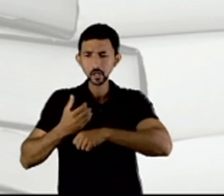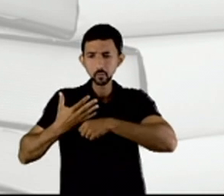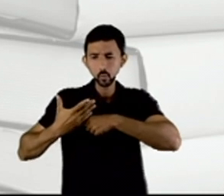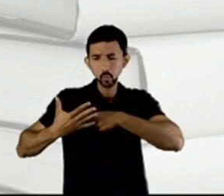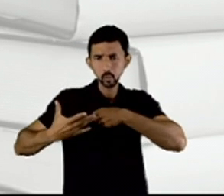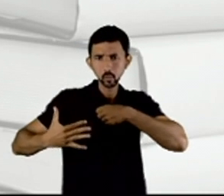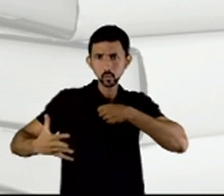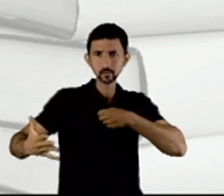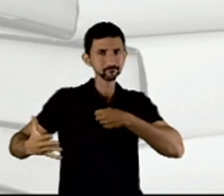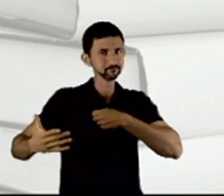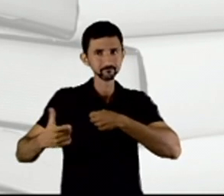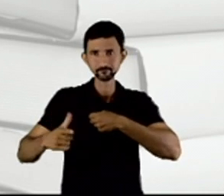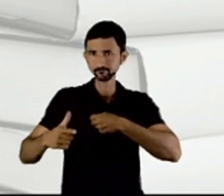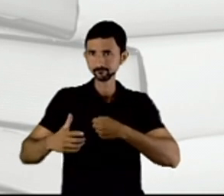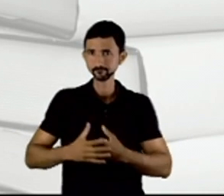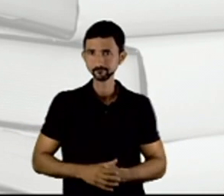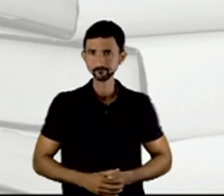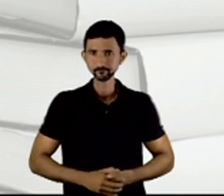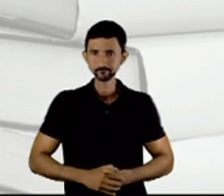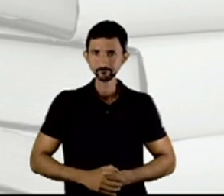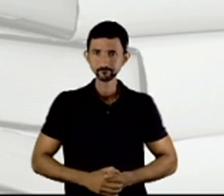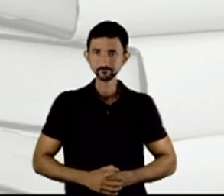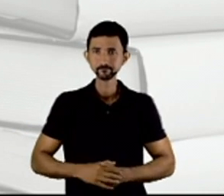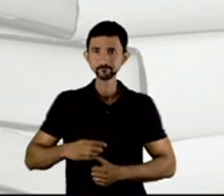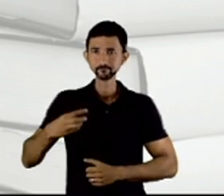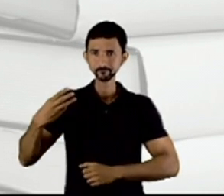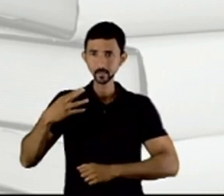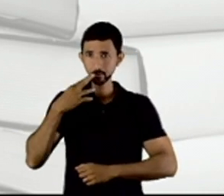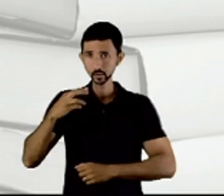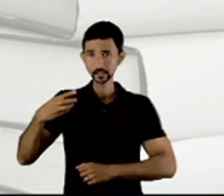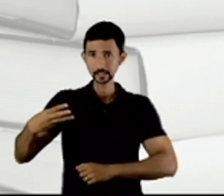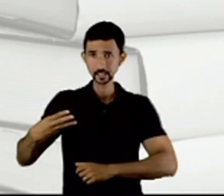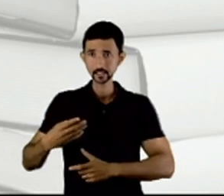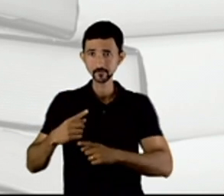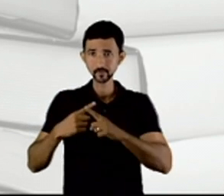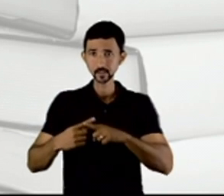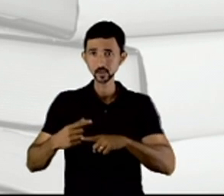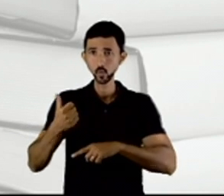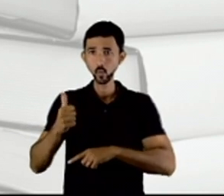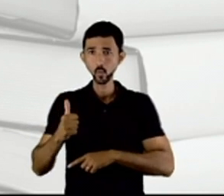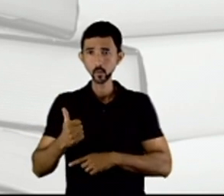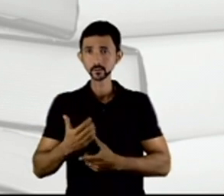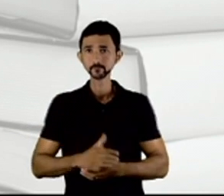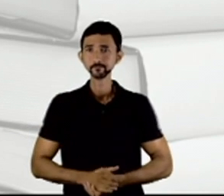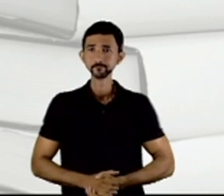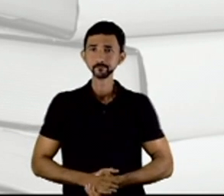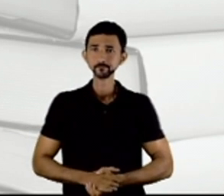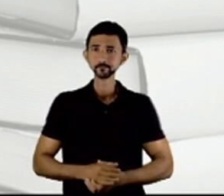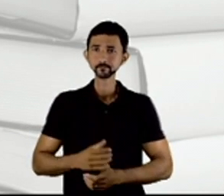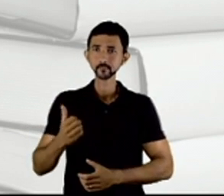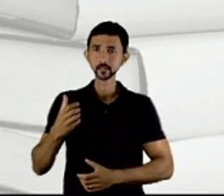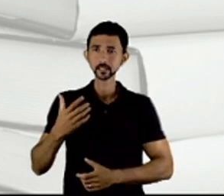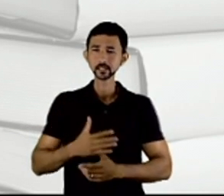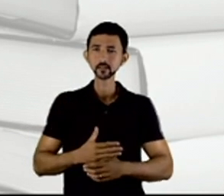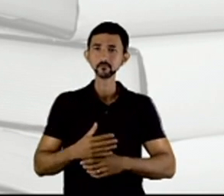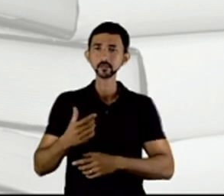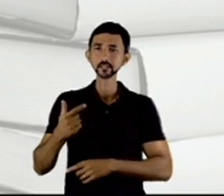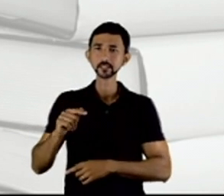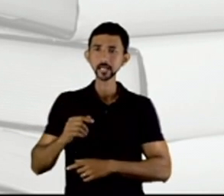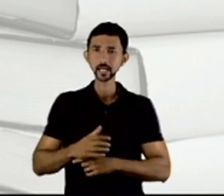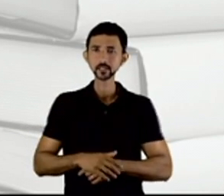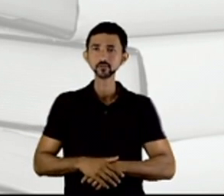tão cedo, certo? Dá 3. 3 vezes 11 dá 33. Para